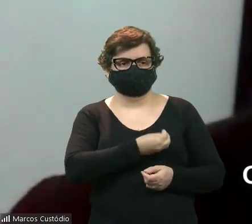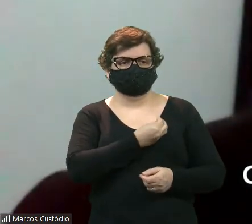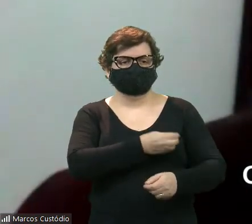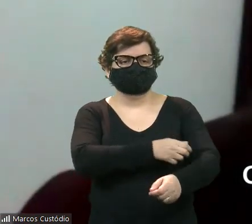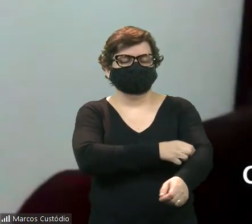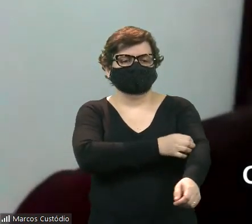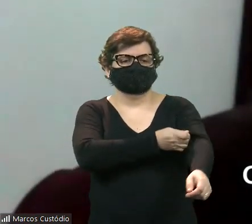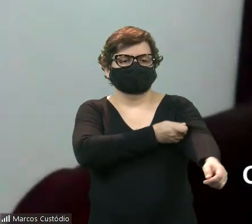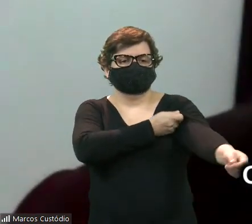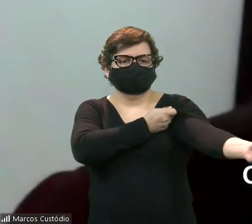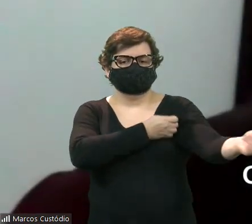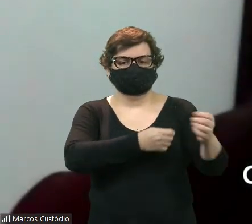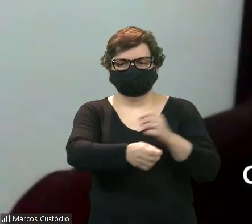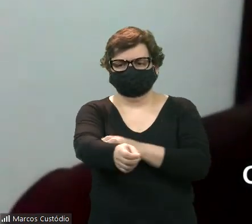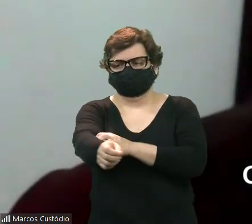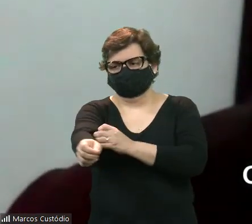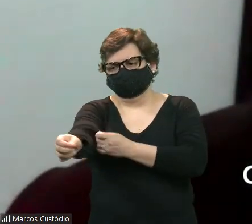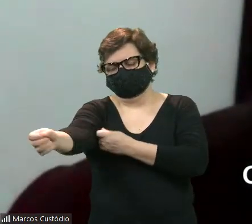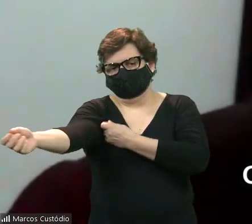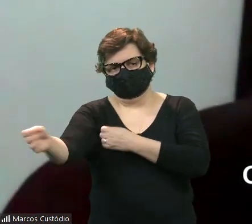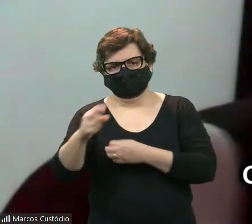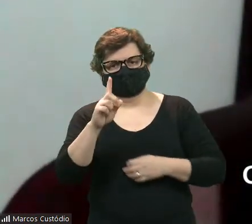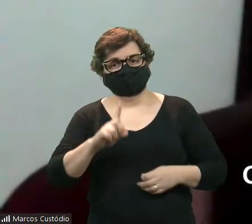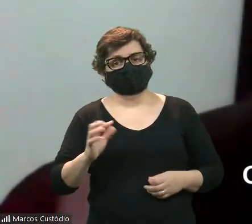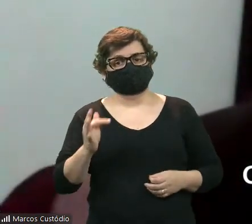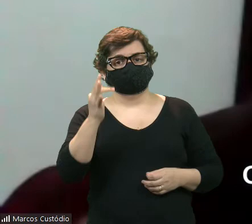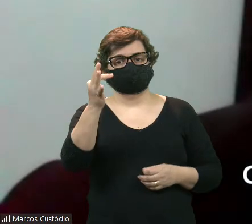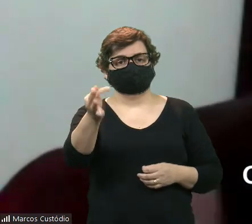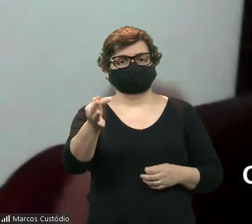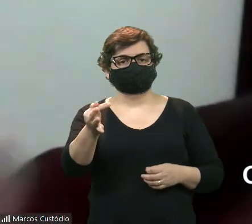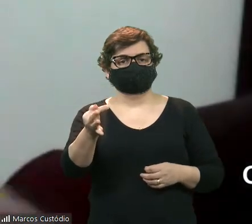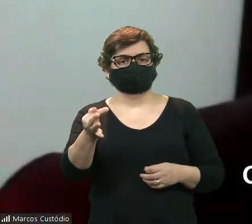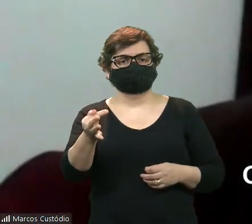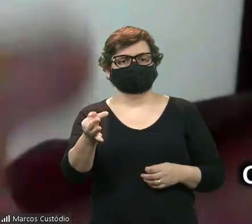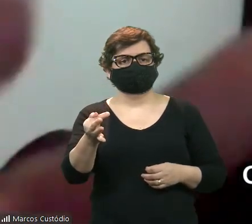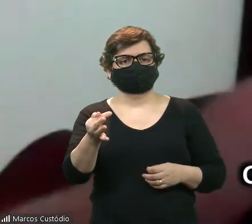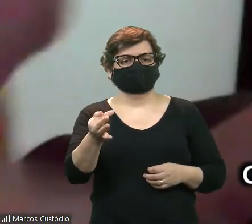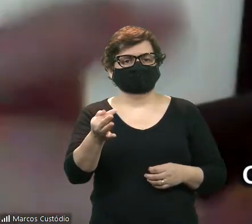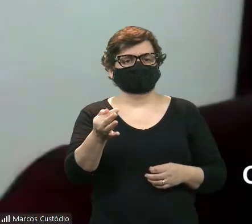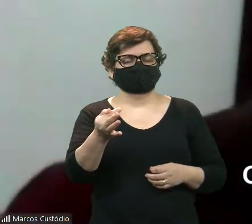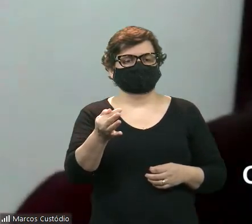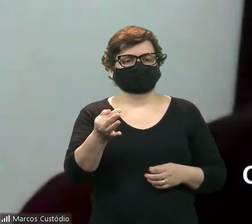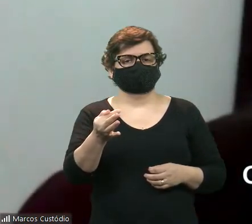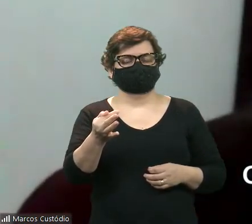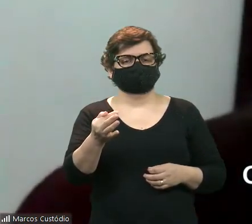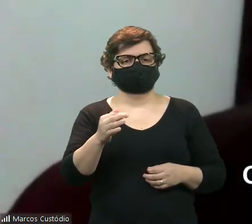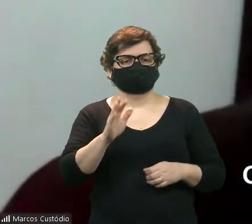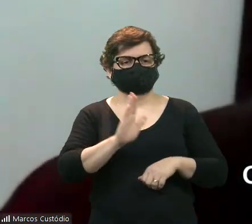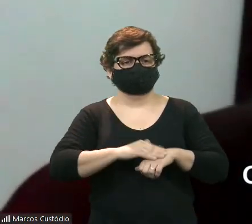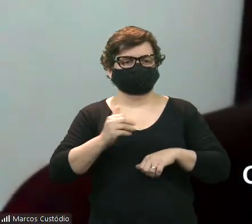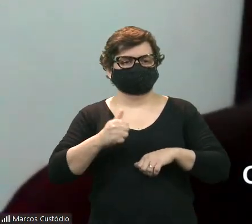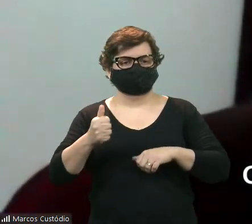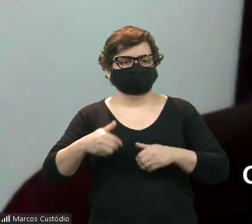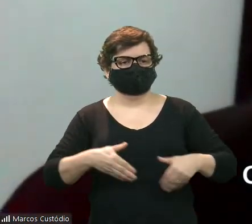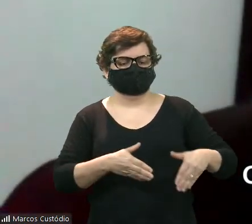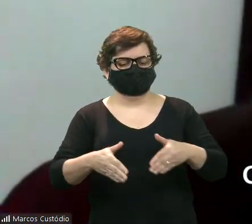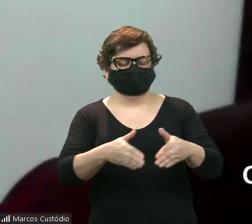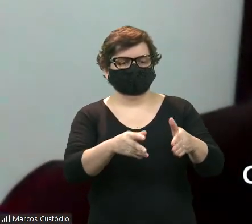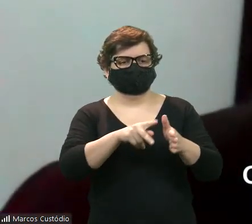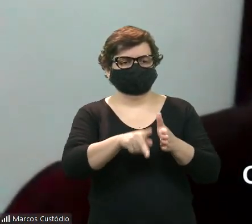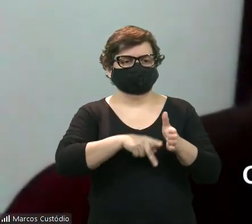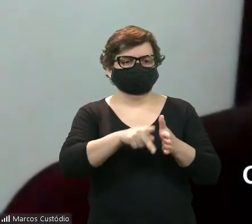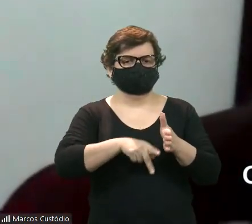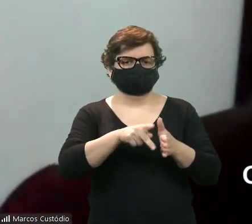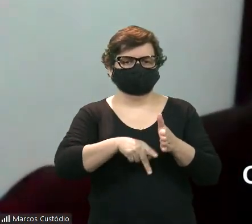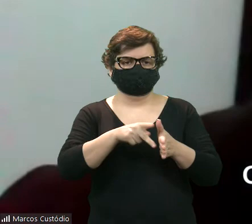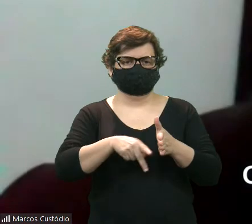Cavicchioli e adjacências, seria a urbanização periférica da Estrada de Ferro, gerando esse